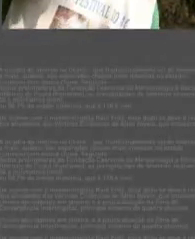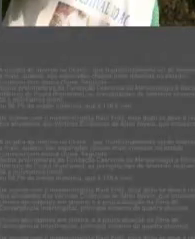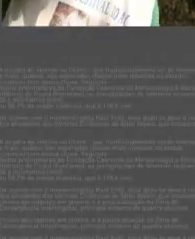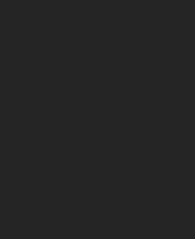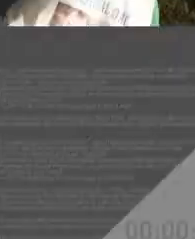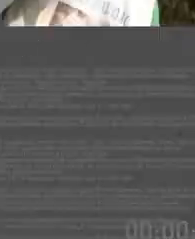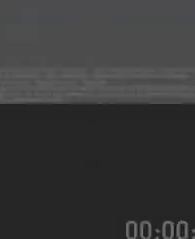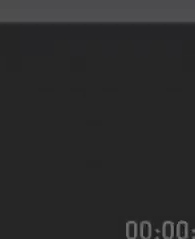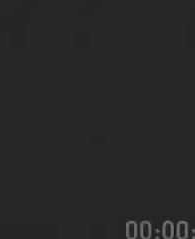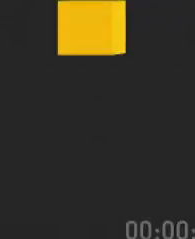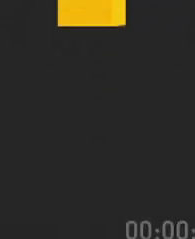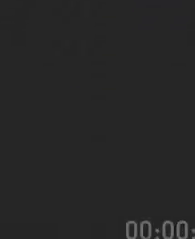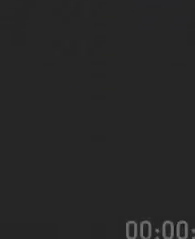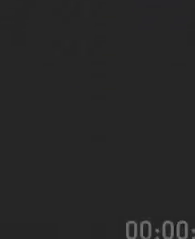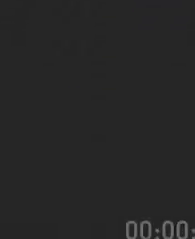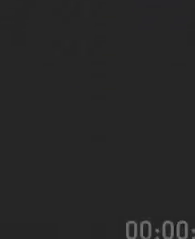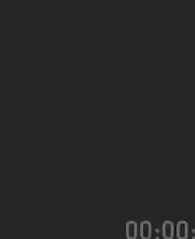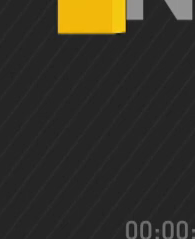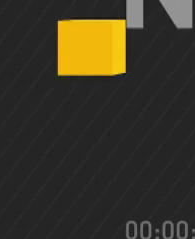ae